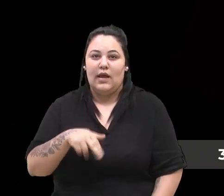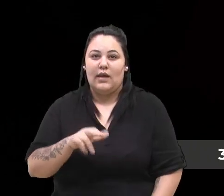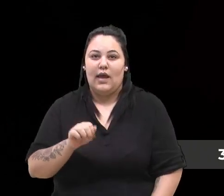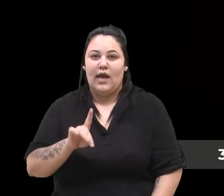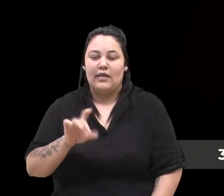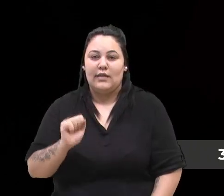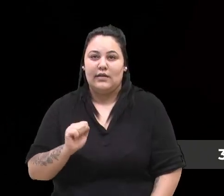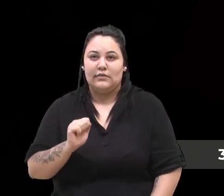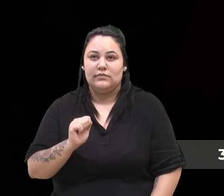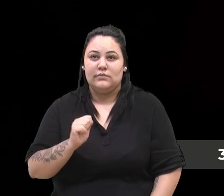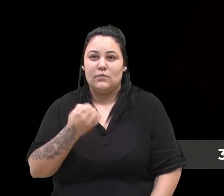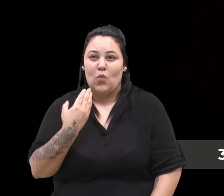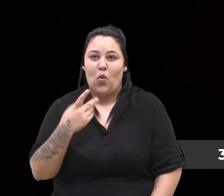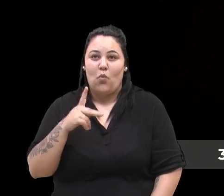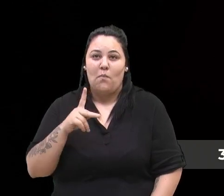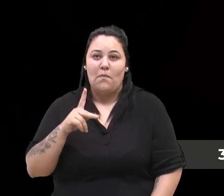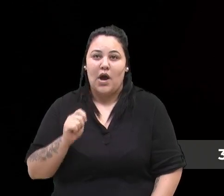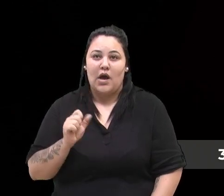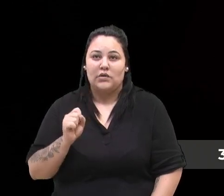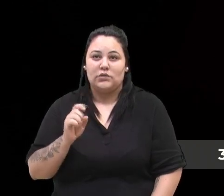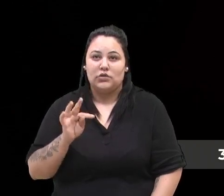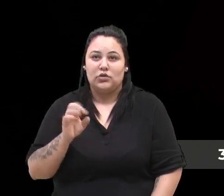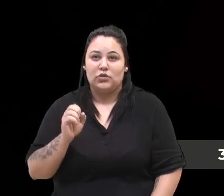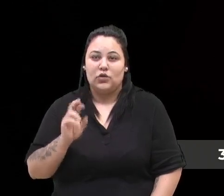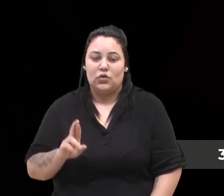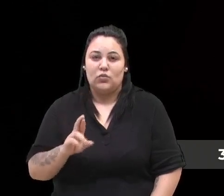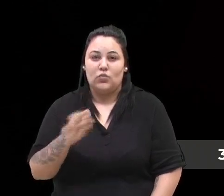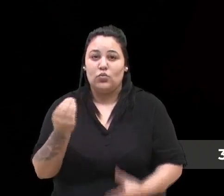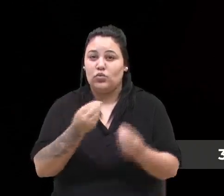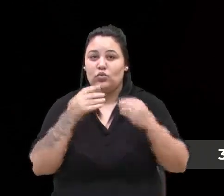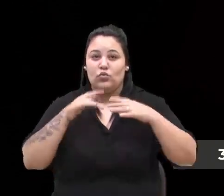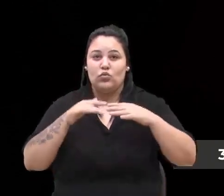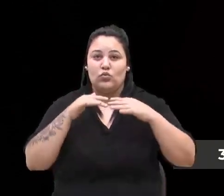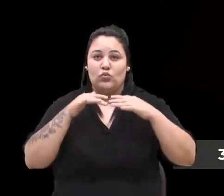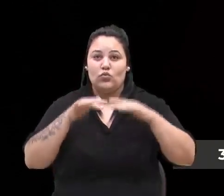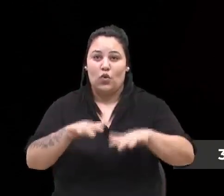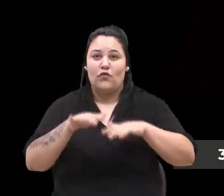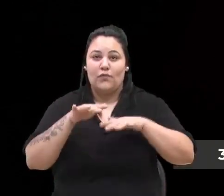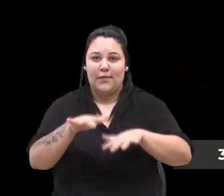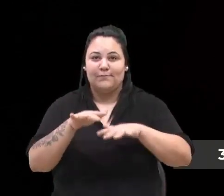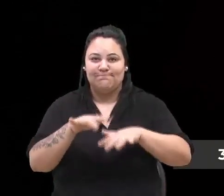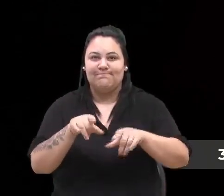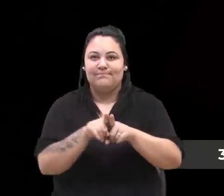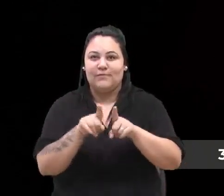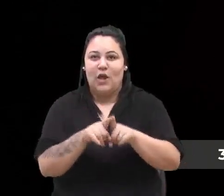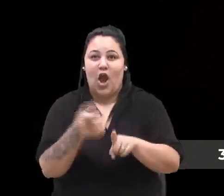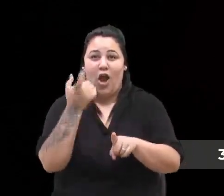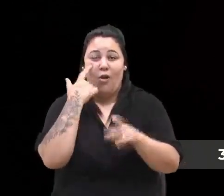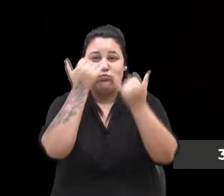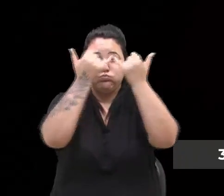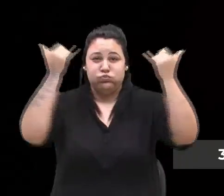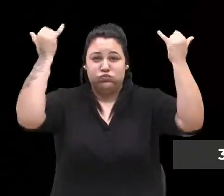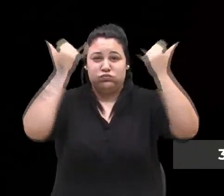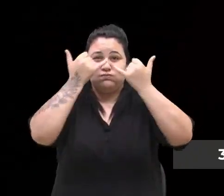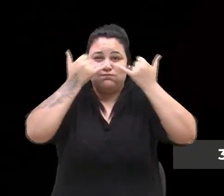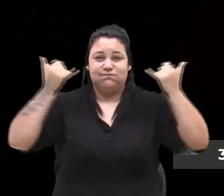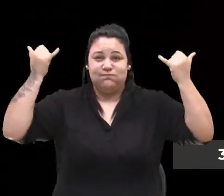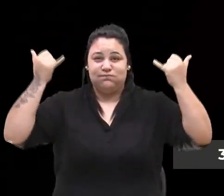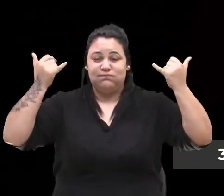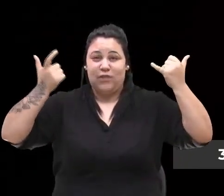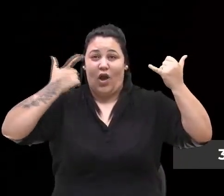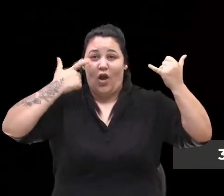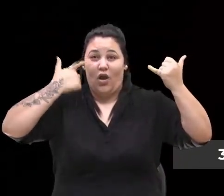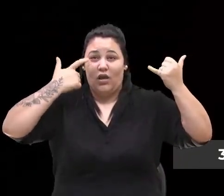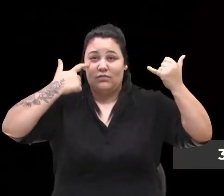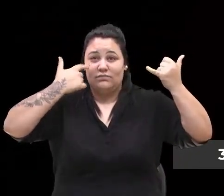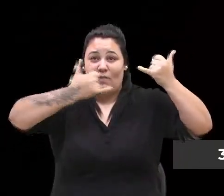mais movimentadas de Caxias do Sul. E vejo isso, já começa por aquele poste. Olha o fio como é que tá. Aí, olha aqui como é que tá a situação, ó.